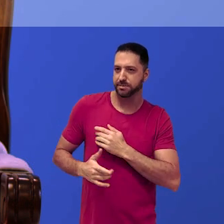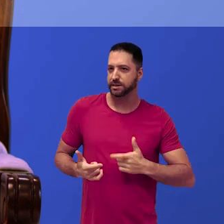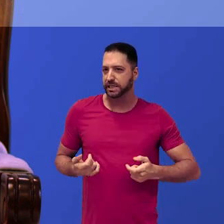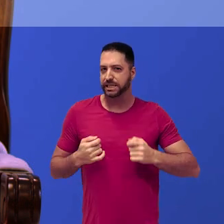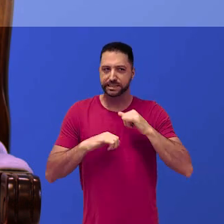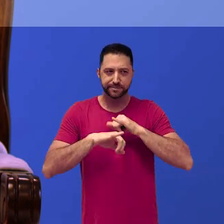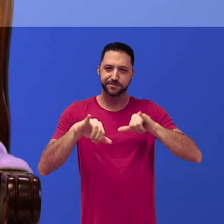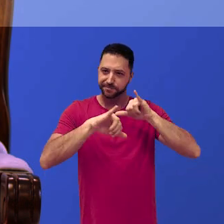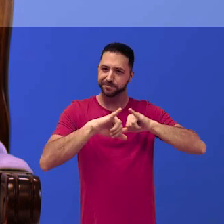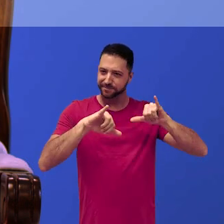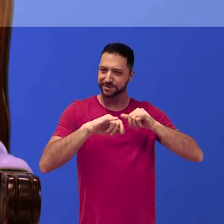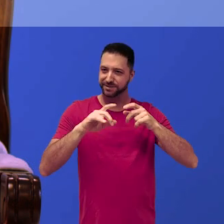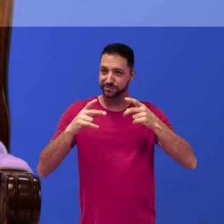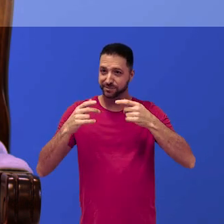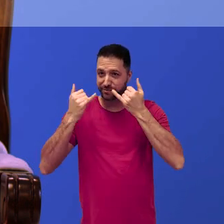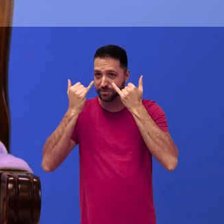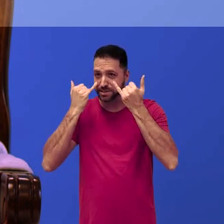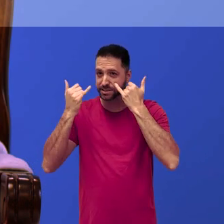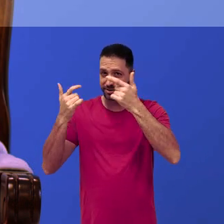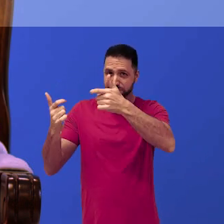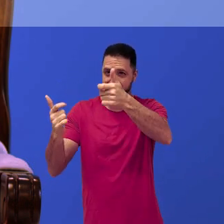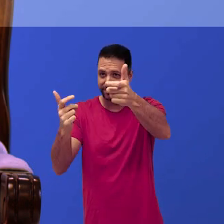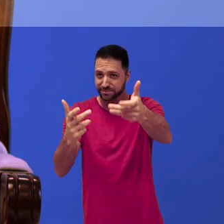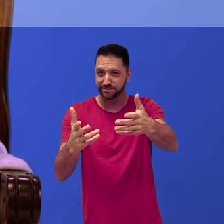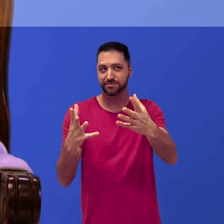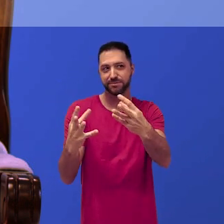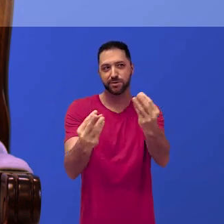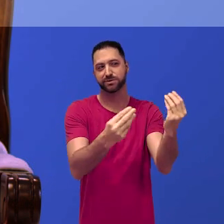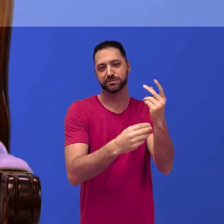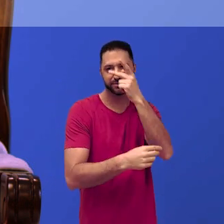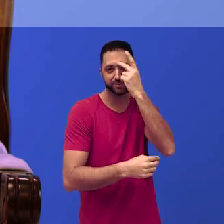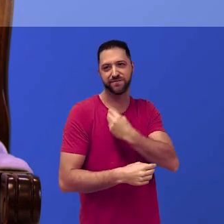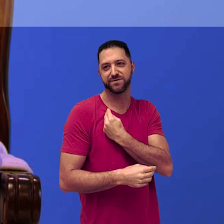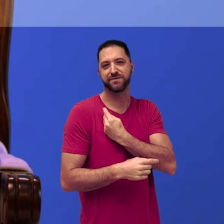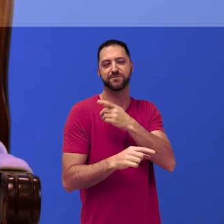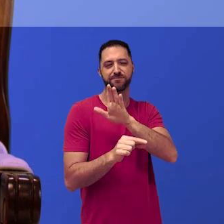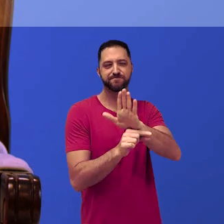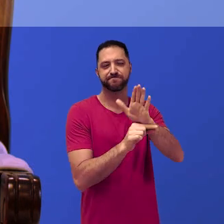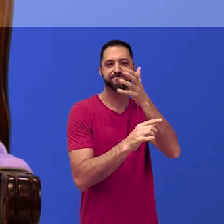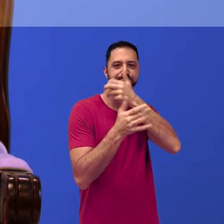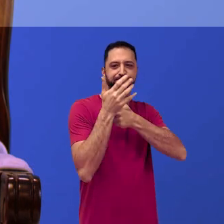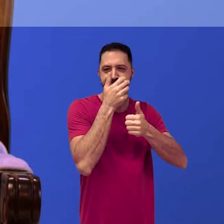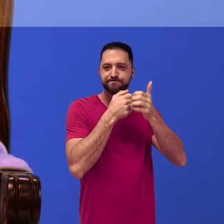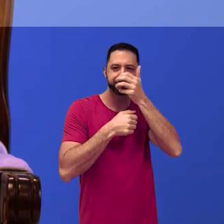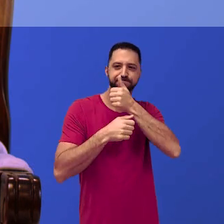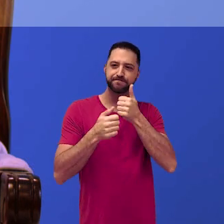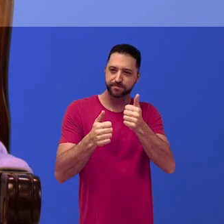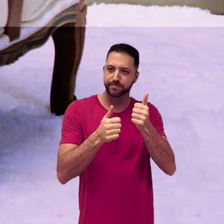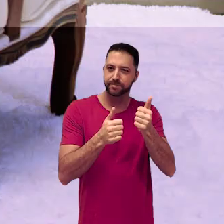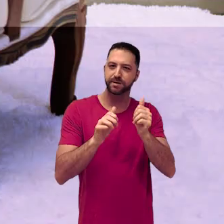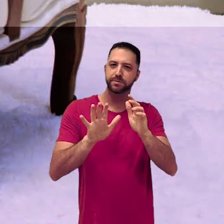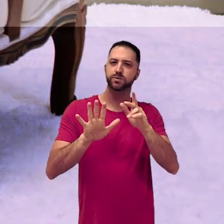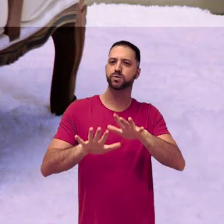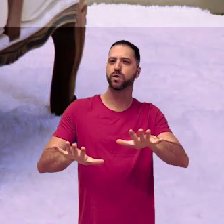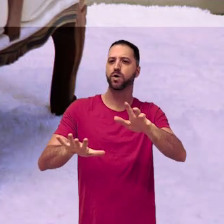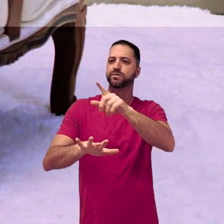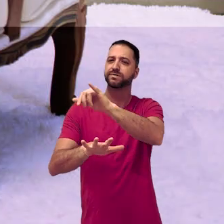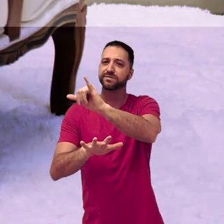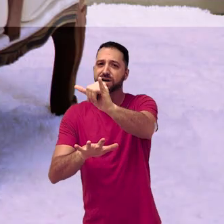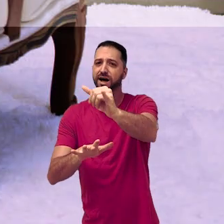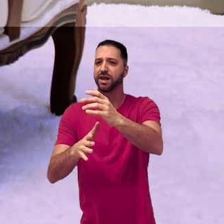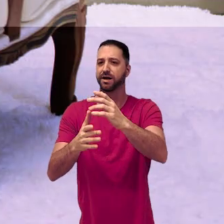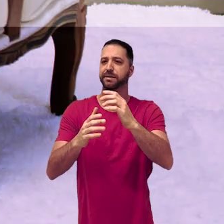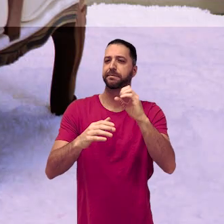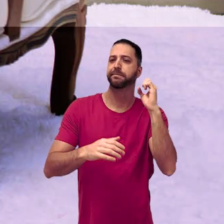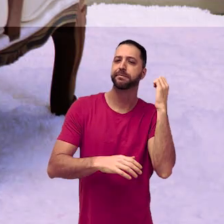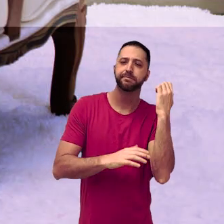nossa contribuição como a gente está fazendo, você com todas essas informações que certamente está salvando vidas, mas que a